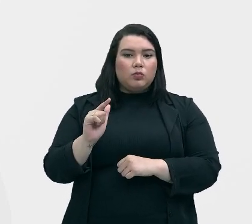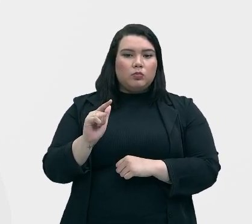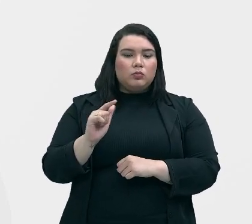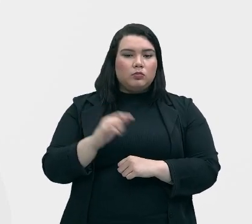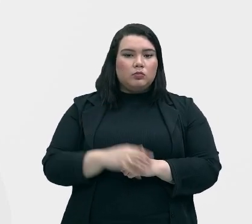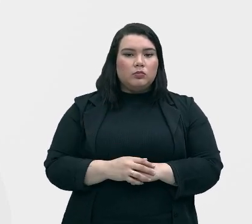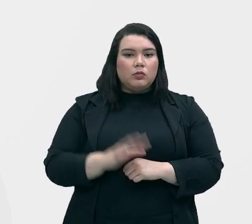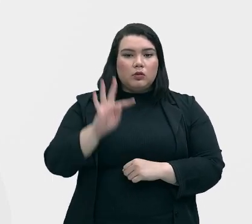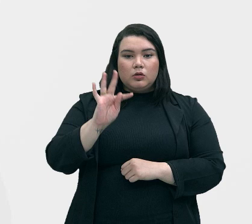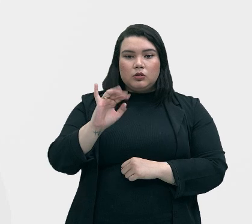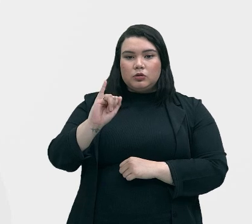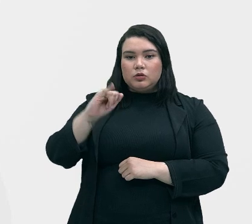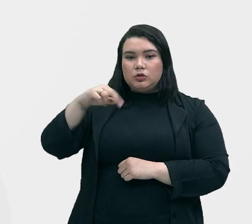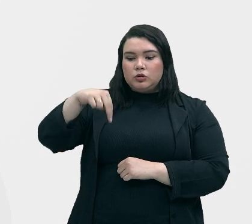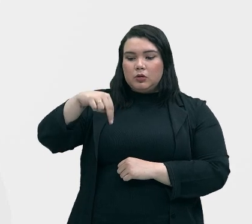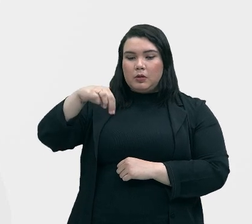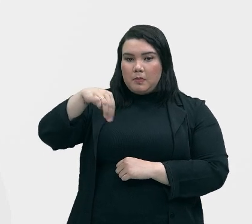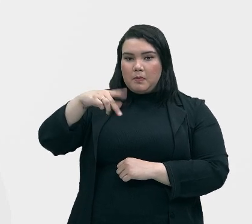A